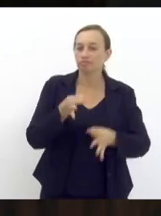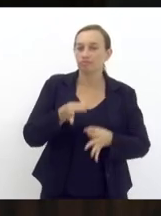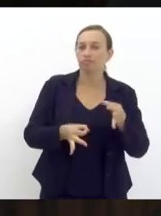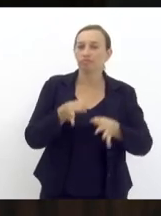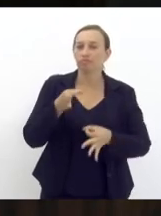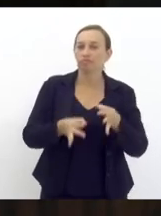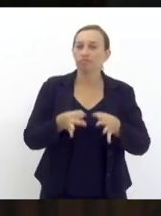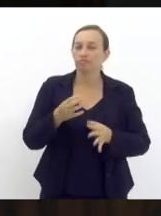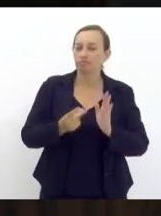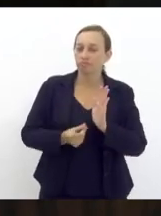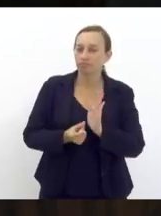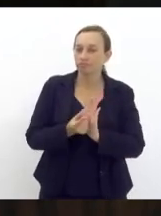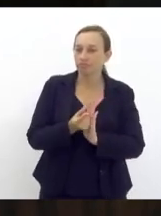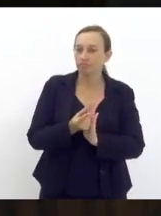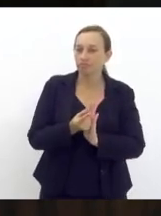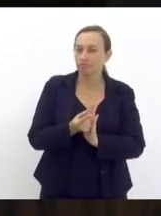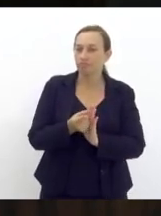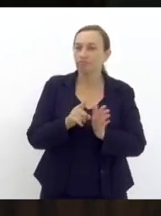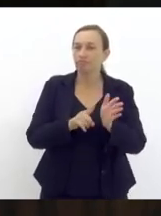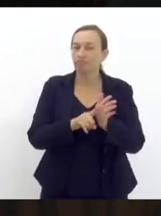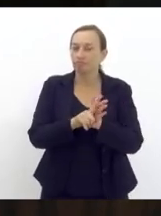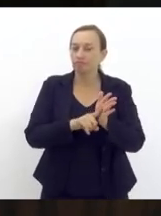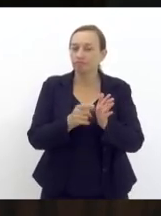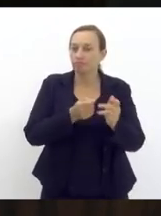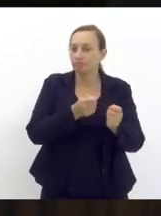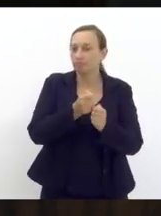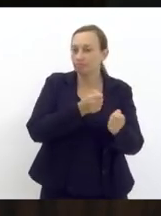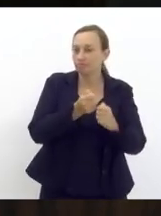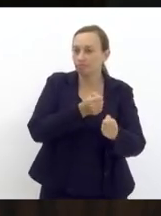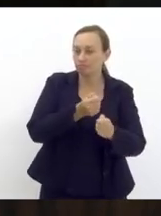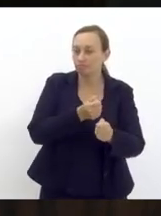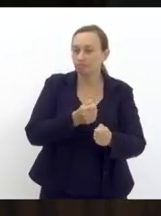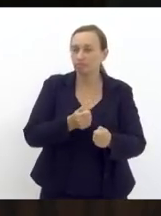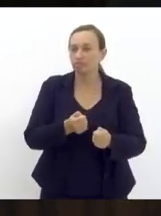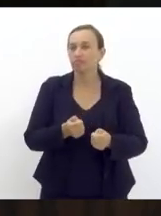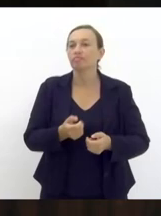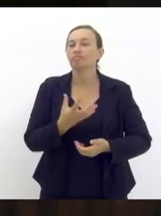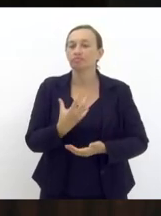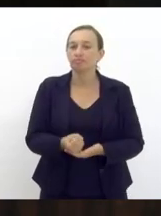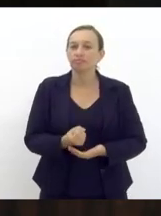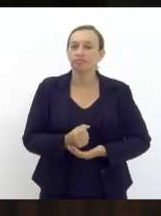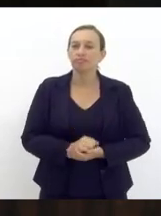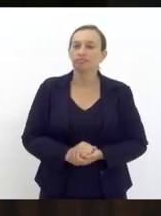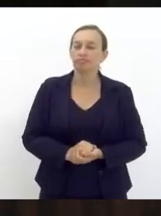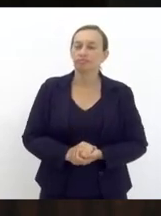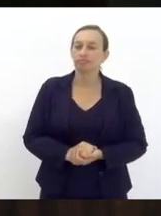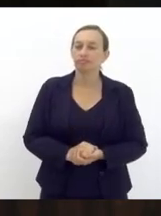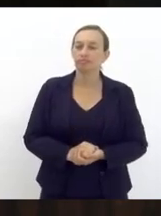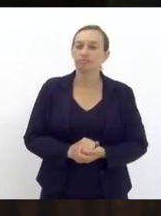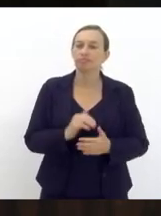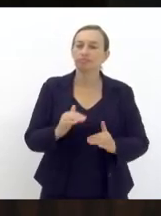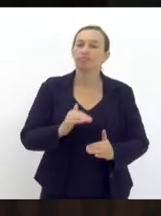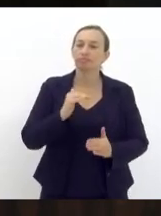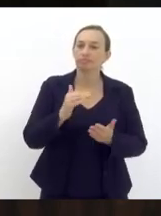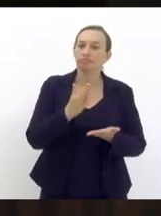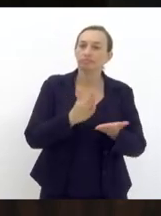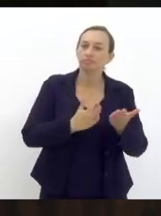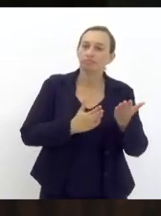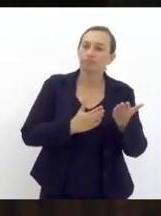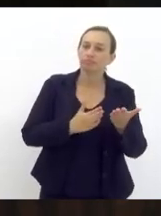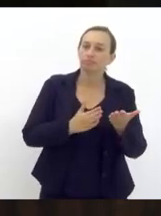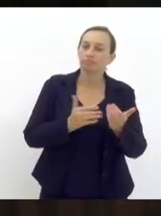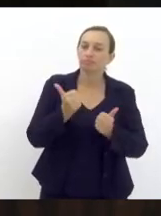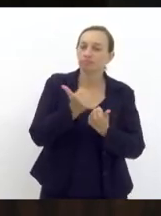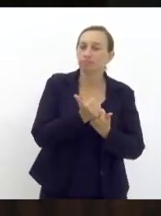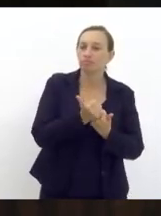justiça e o orçamentos Finanças fiscalização financeira e controle com o substitutivo da